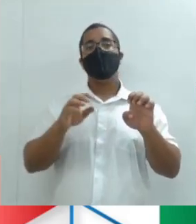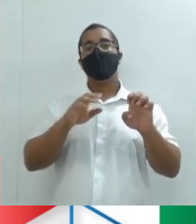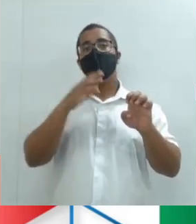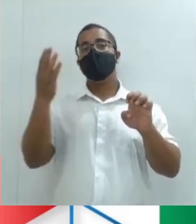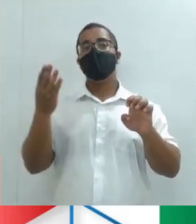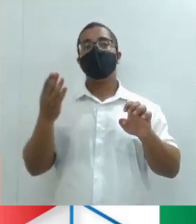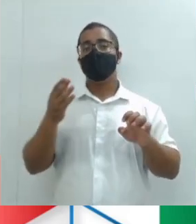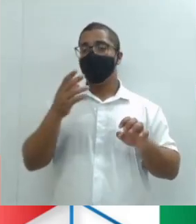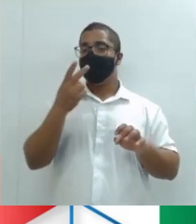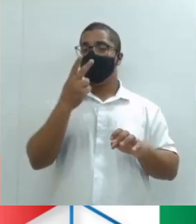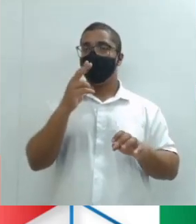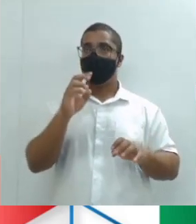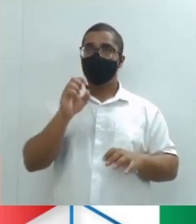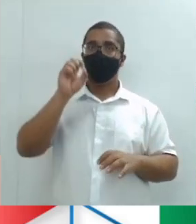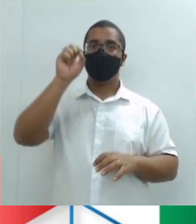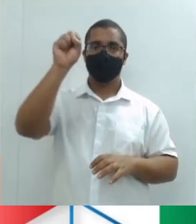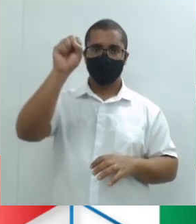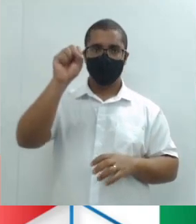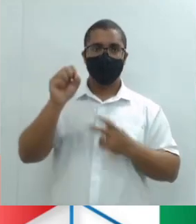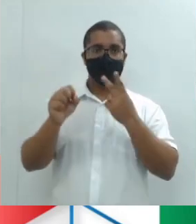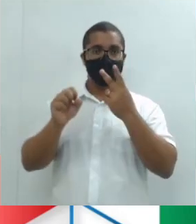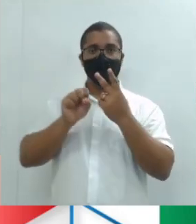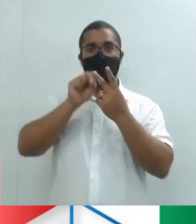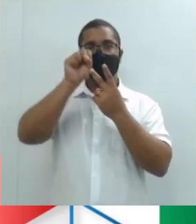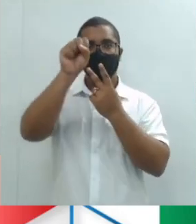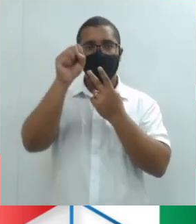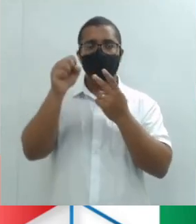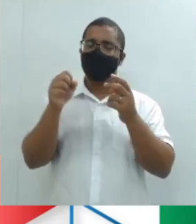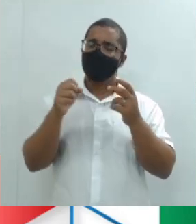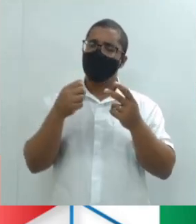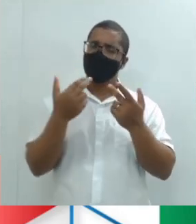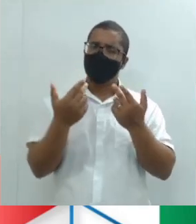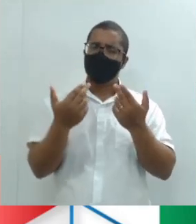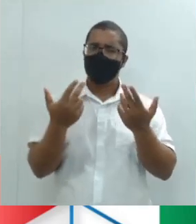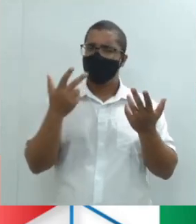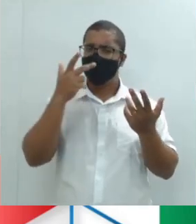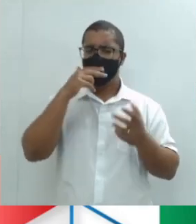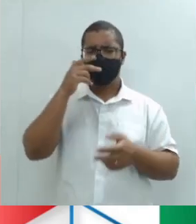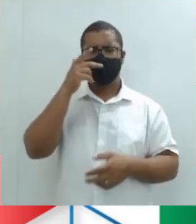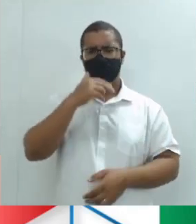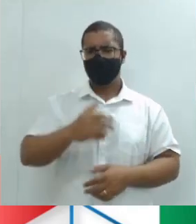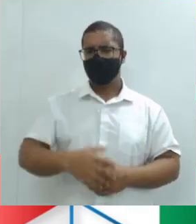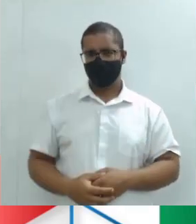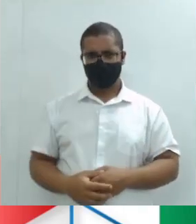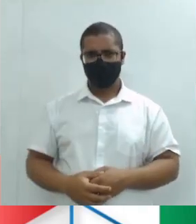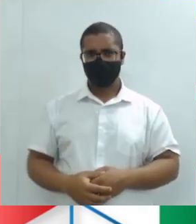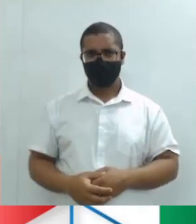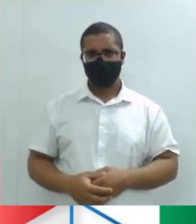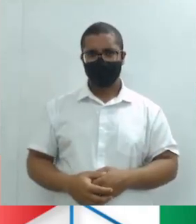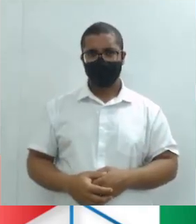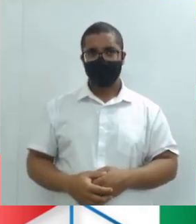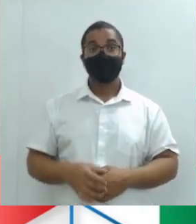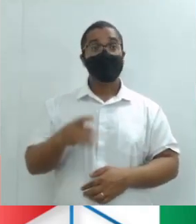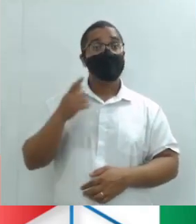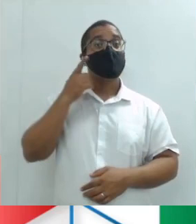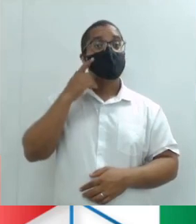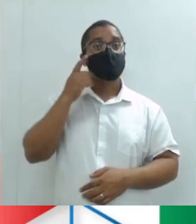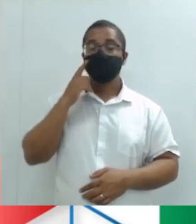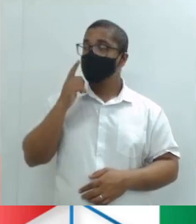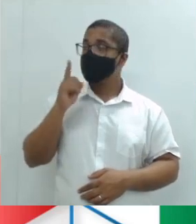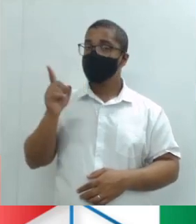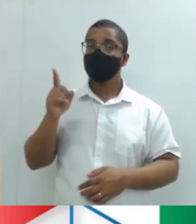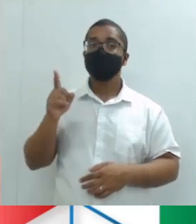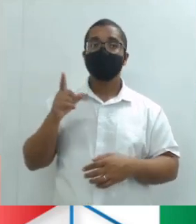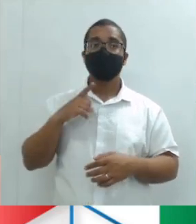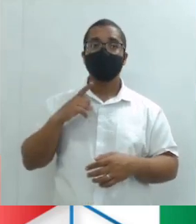pensar 256 igual a 2 elevado a 8, também dá na mesma representação. Ó, observa, potenciação